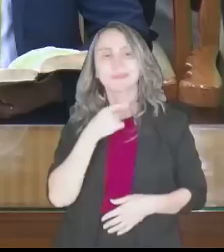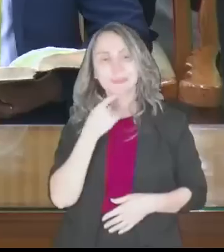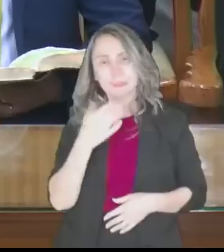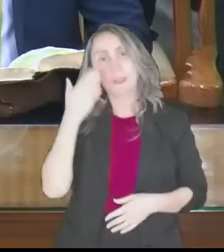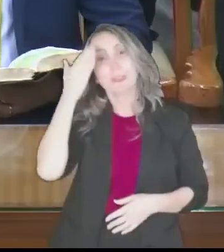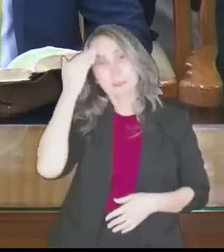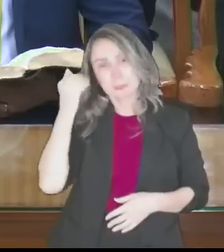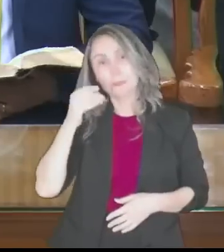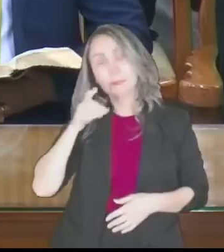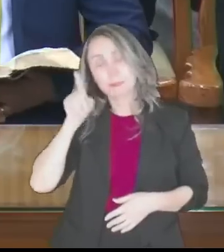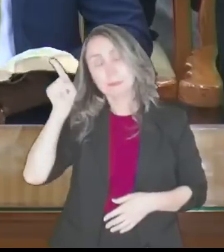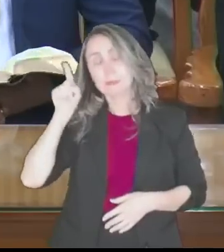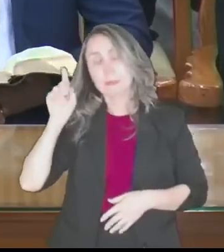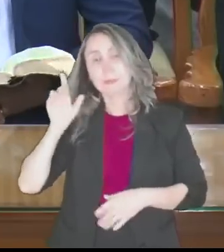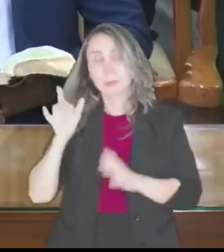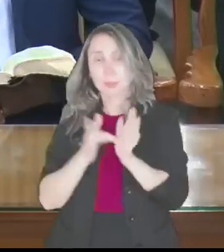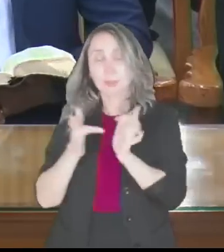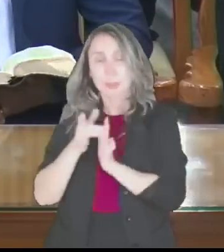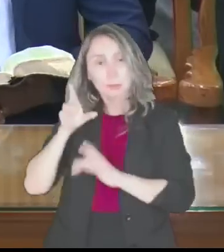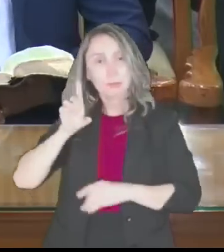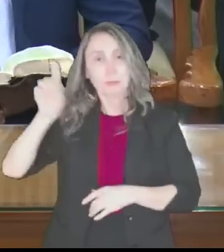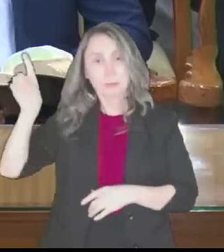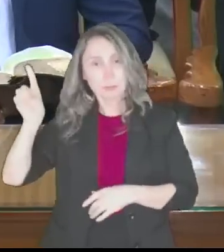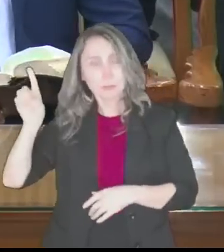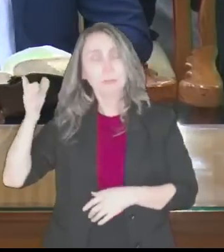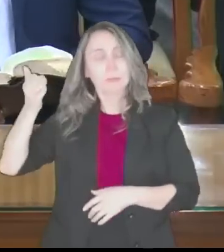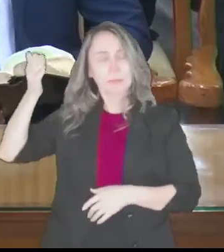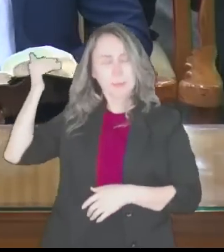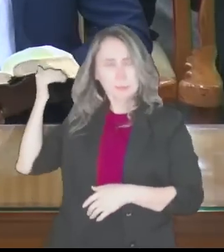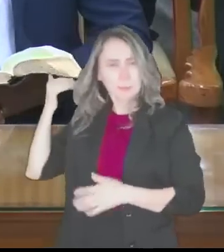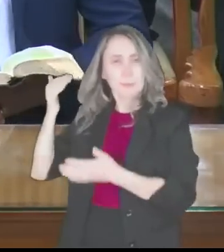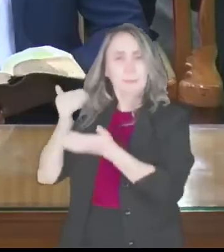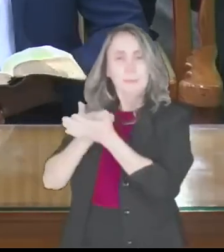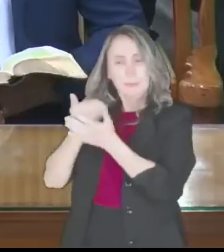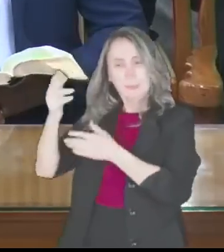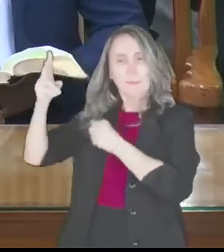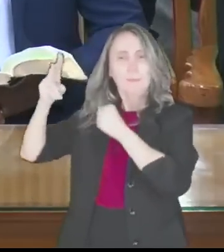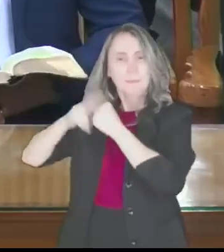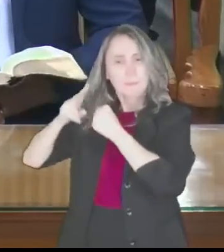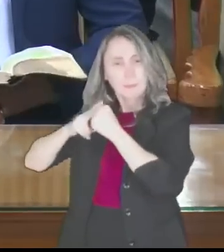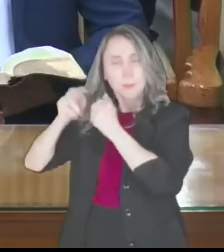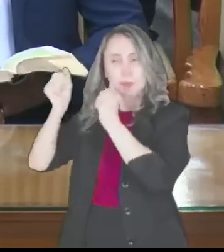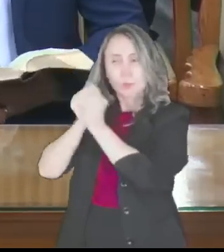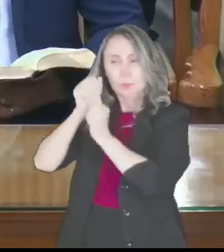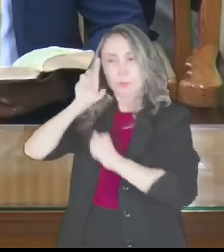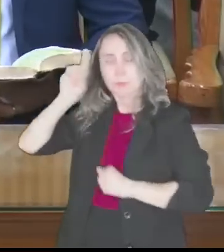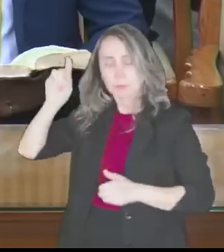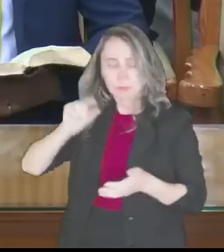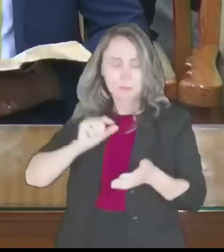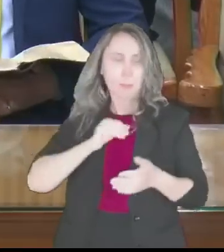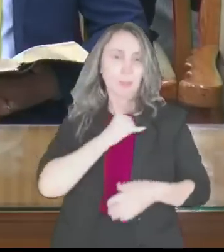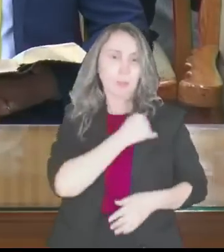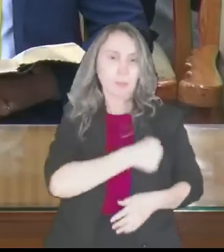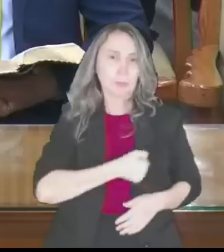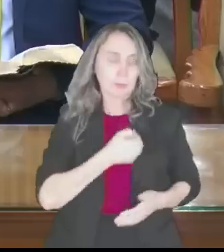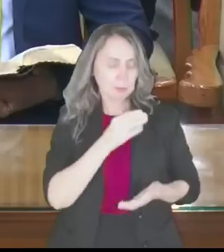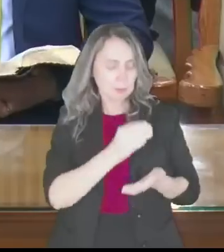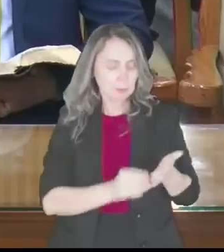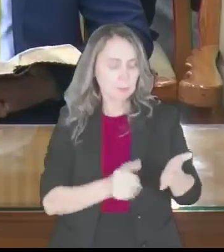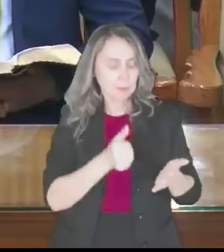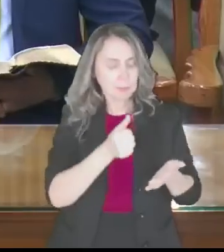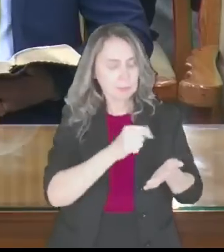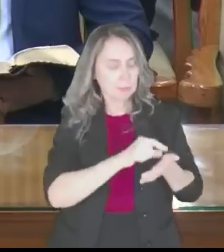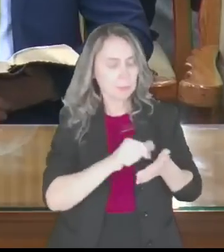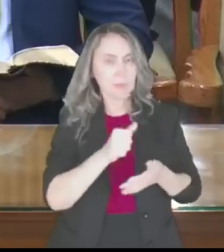era Deus. A Bíblia diz, no princípio era o verbo estava com Deus e o verbo era Deus. Versículo 14 de 1 de São João. E o verbo se